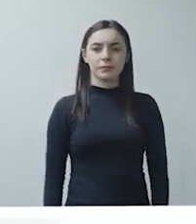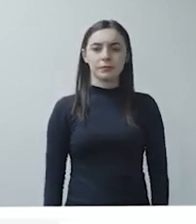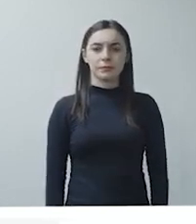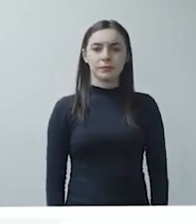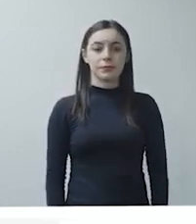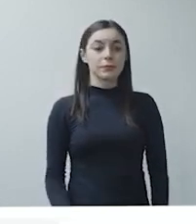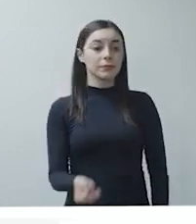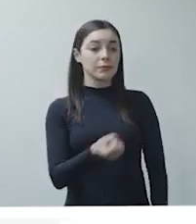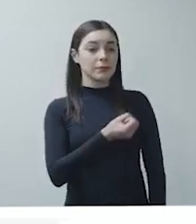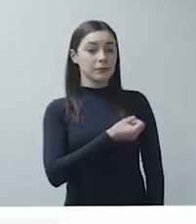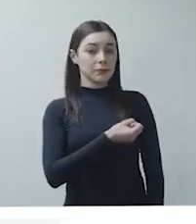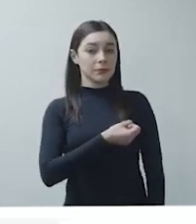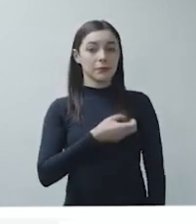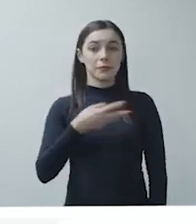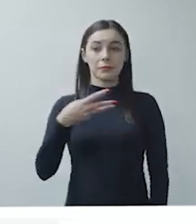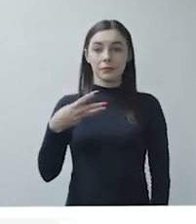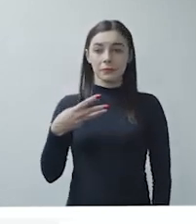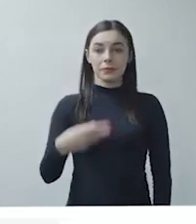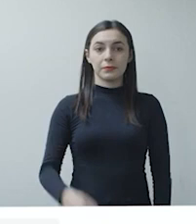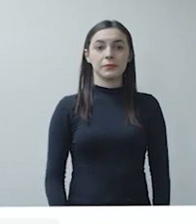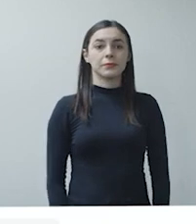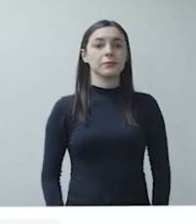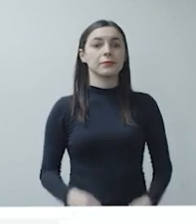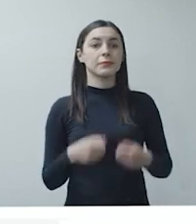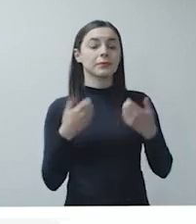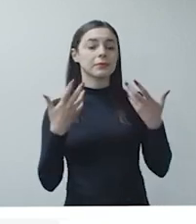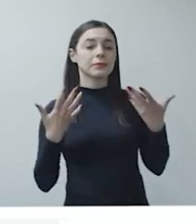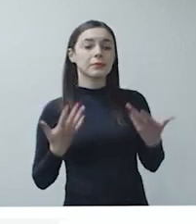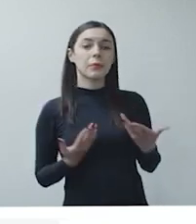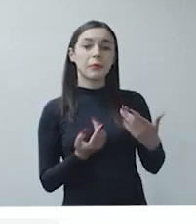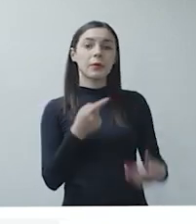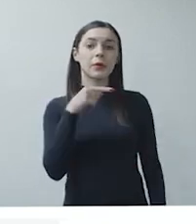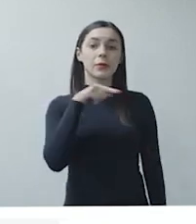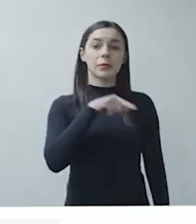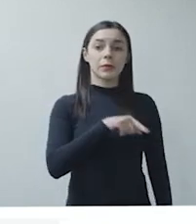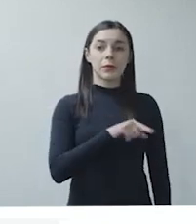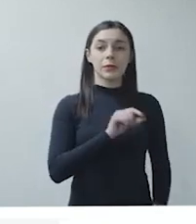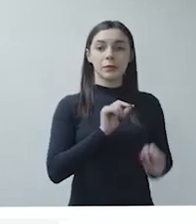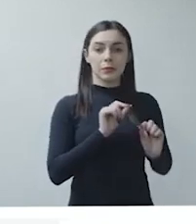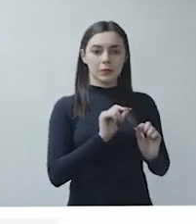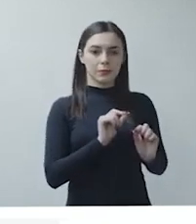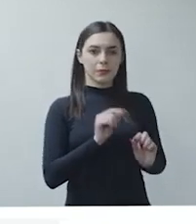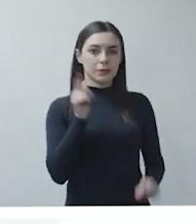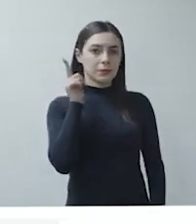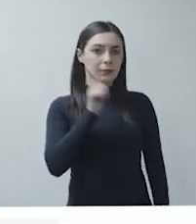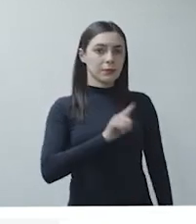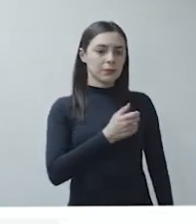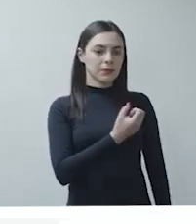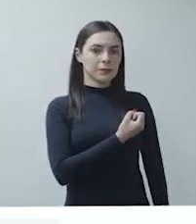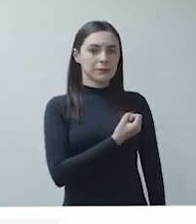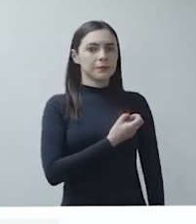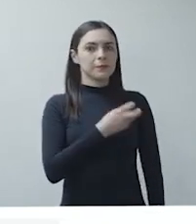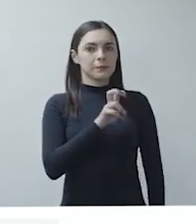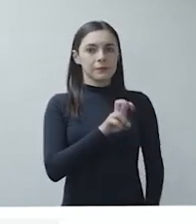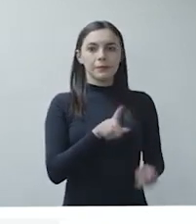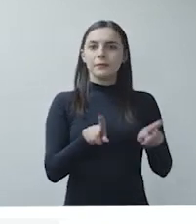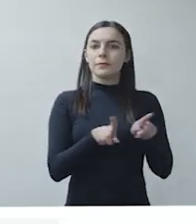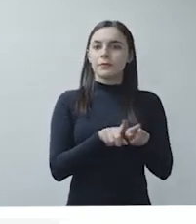No número 3. Então, o Júlio acertou o número 5 e o número